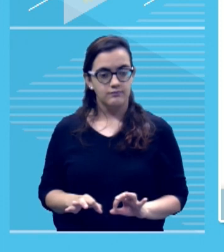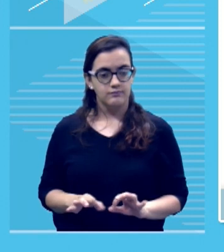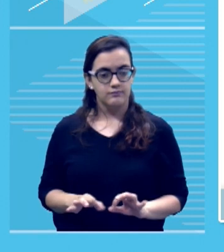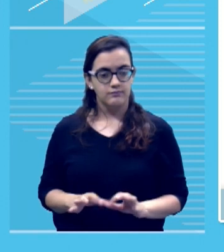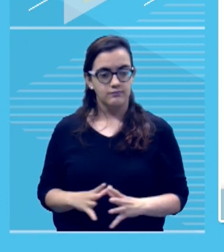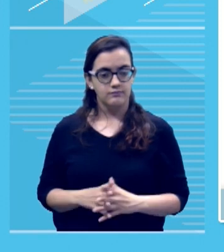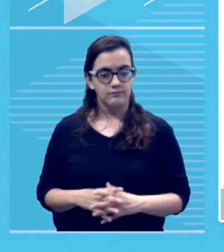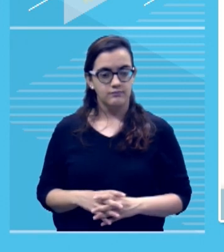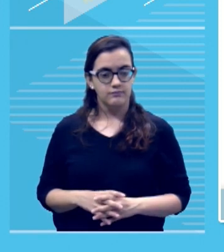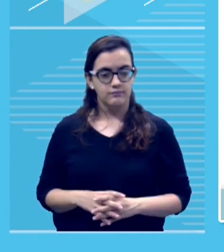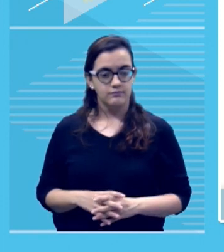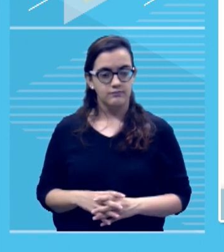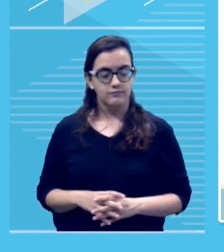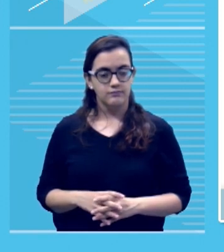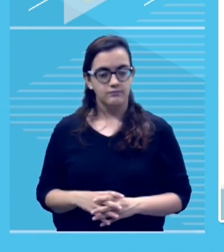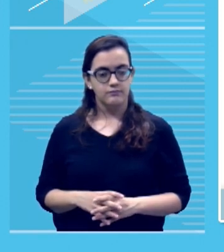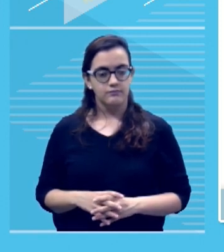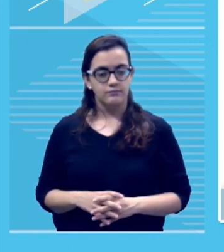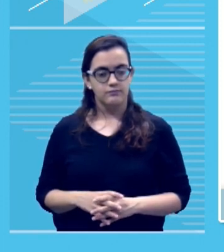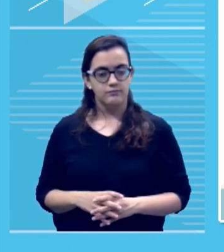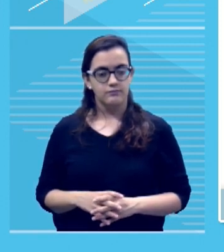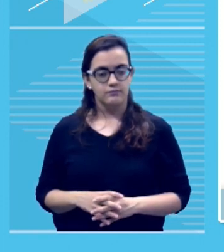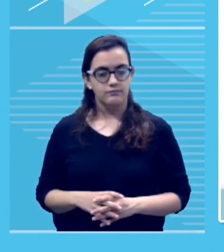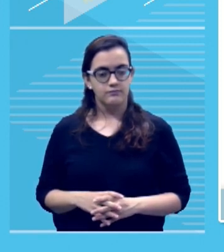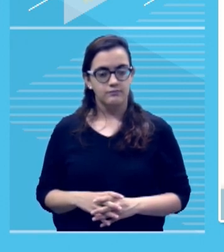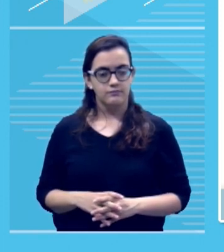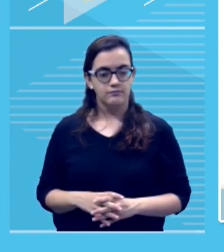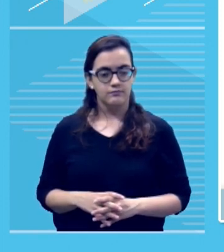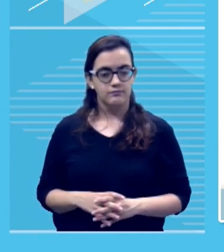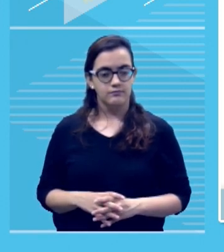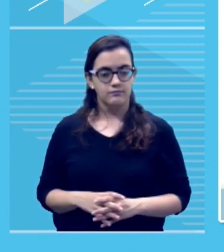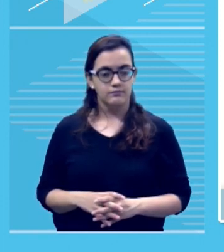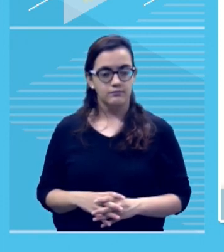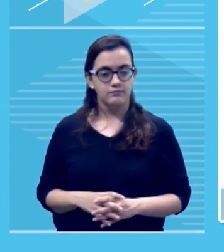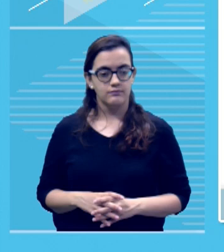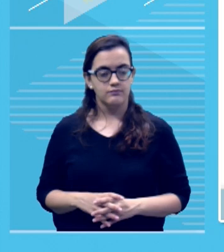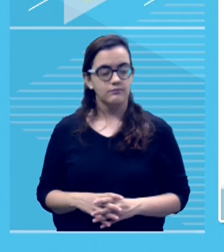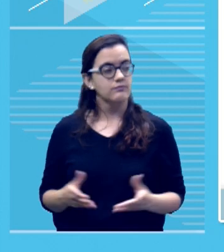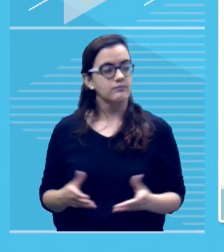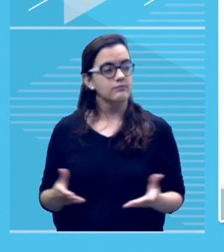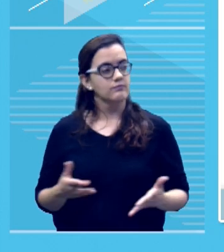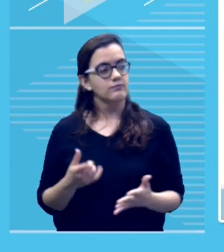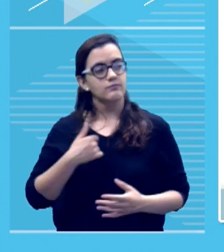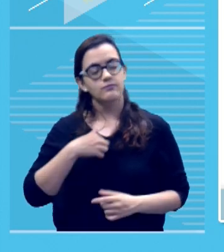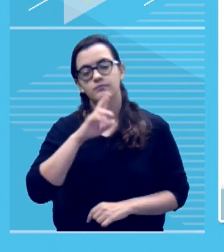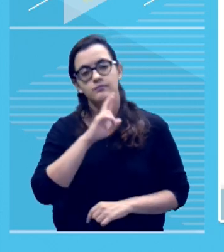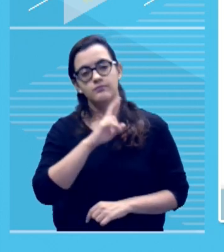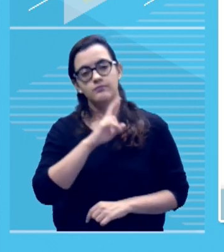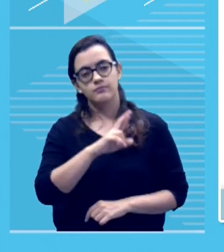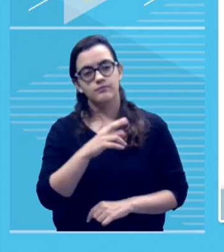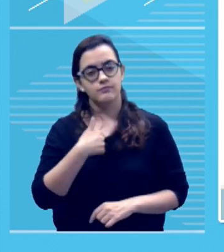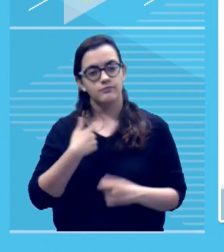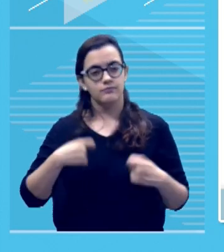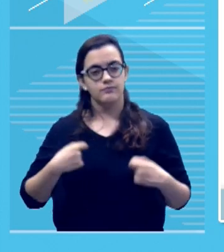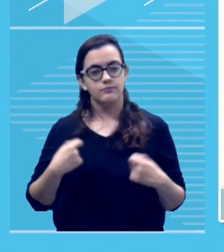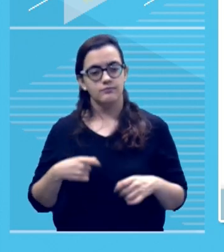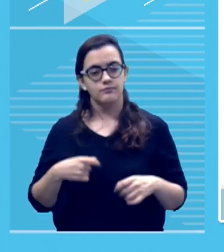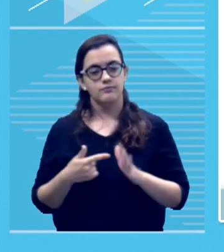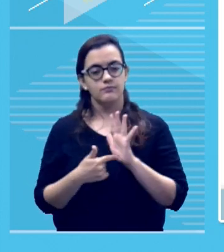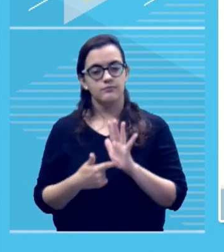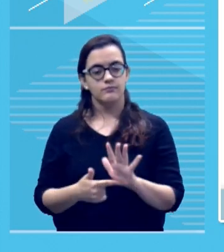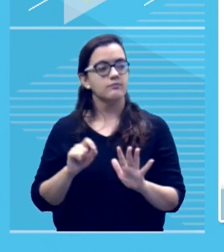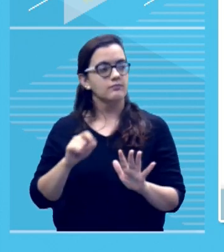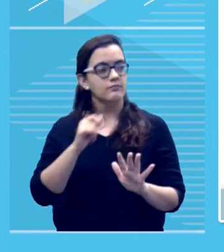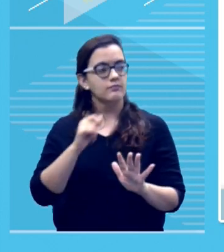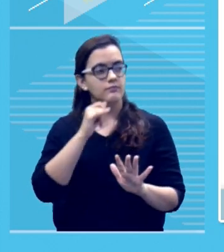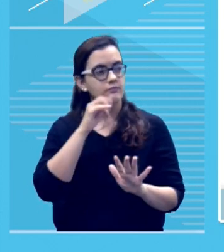Questão 3. Vamos para a questão 3. Ele quer saber, isso aqui eu vou ter que fazer, que eu vou ter que desmontar a fórmula.